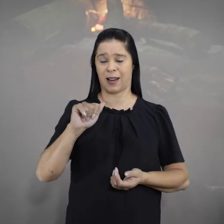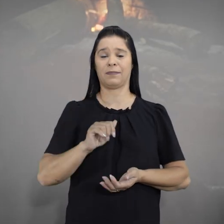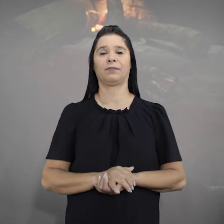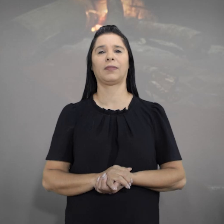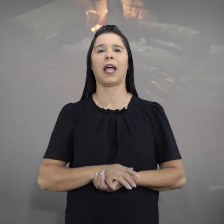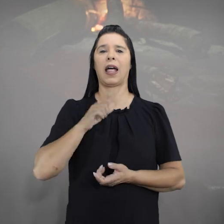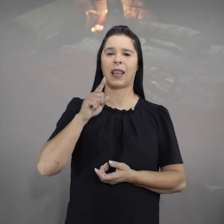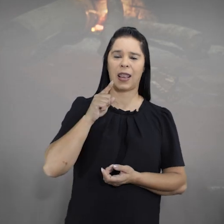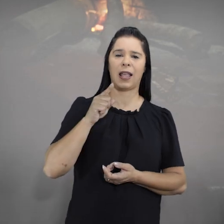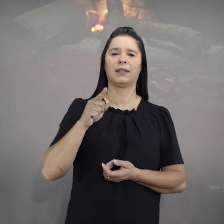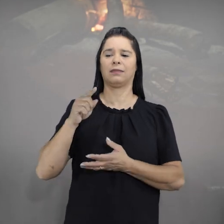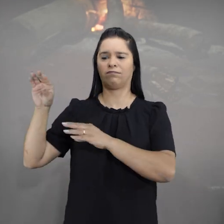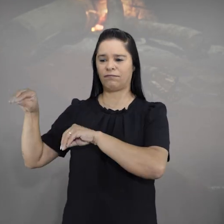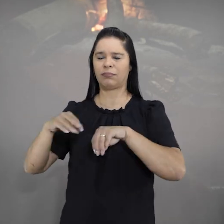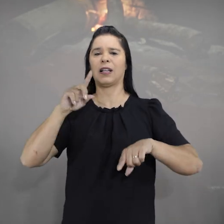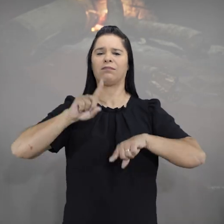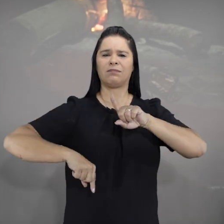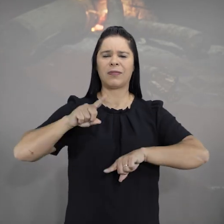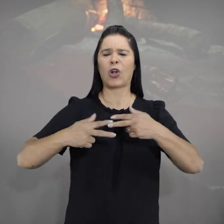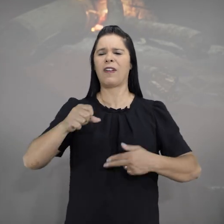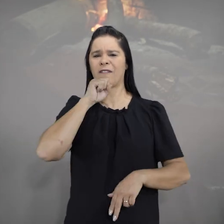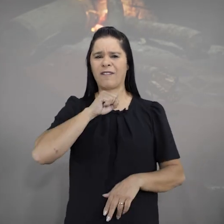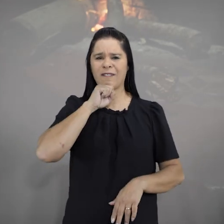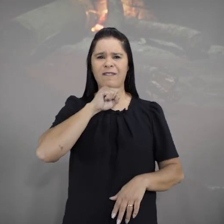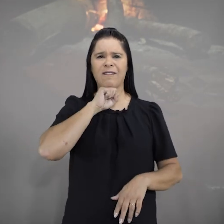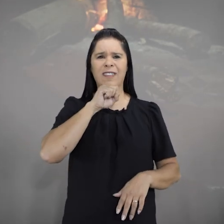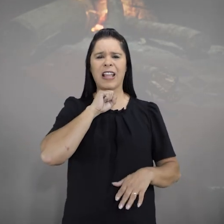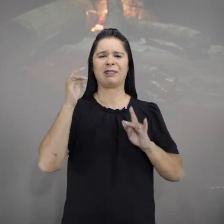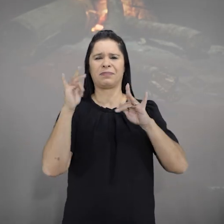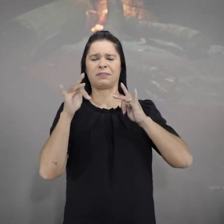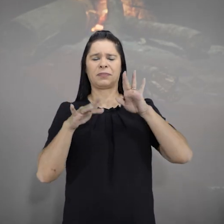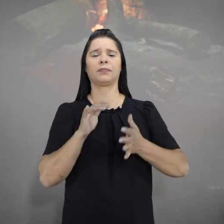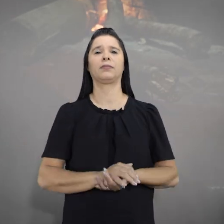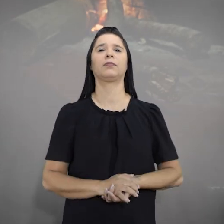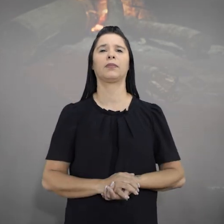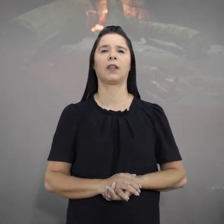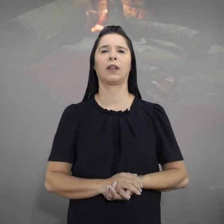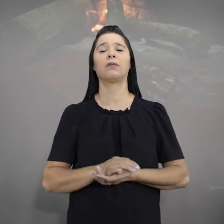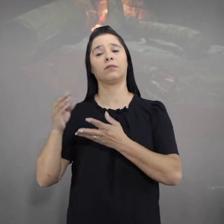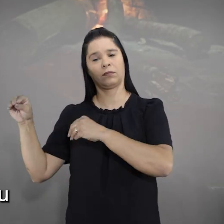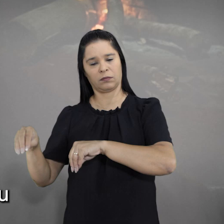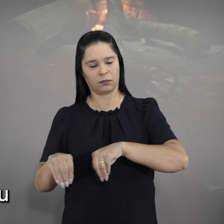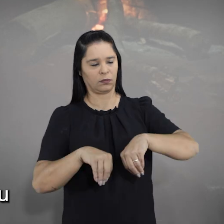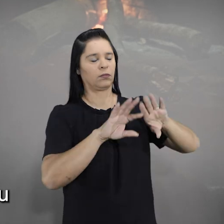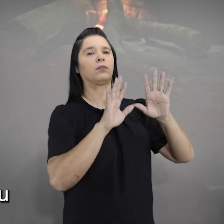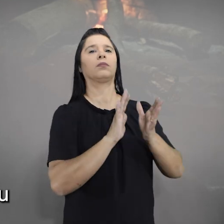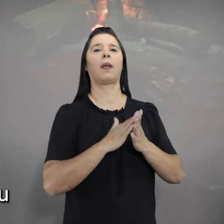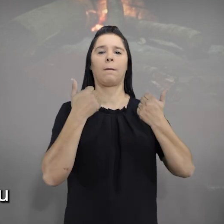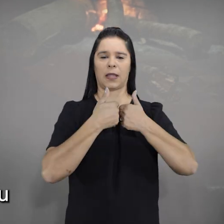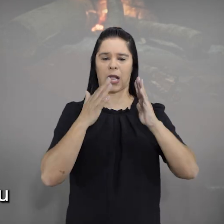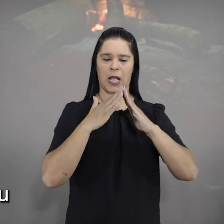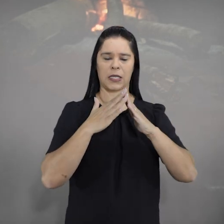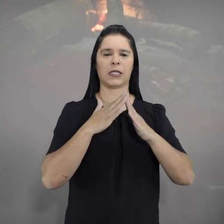Nesse frete que eu fiz, tinha uns instrumentos antigos, velhos, tudo abandonado. Aí eu fiz o carreto, lá perto da minha